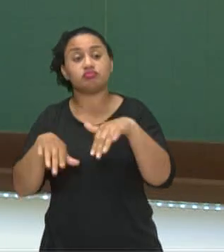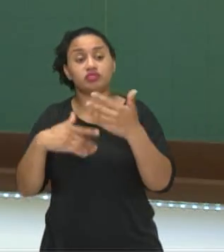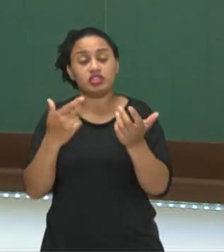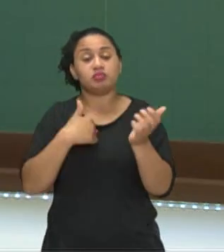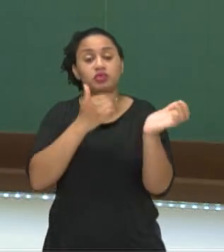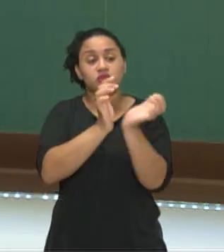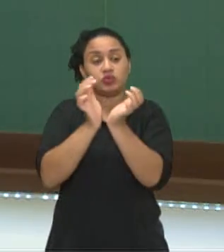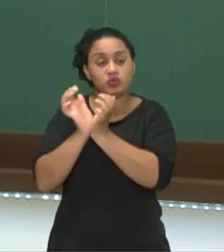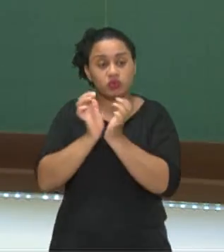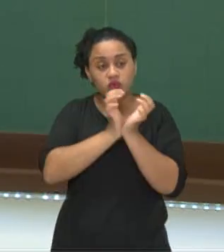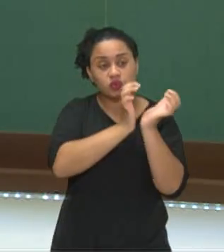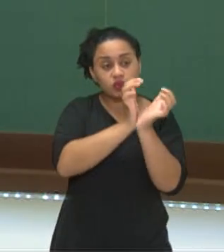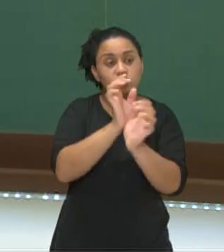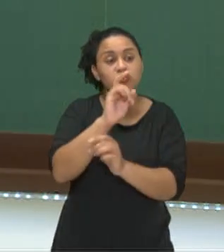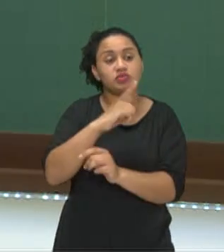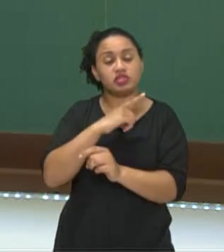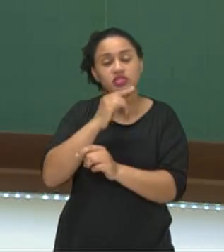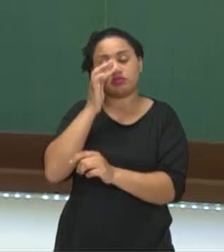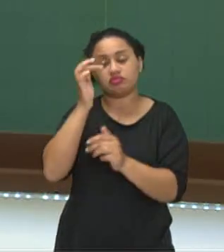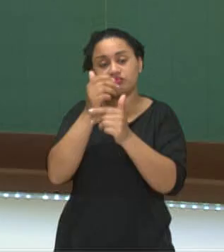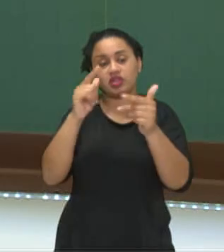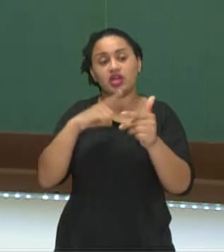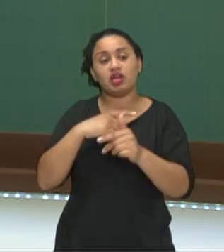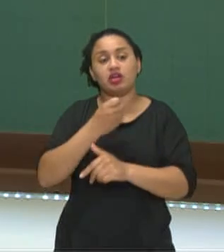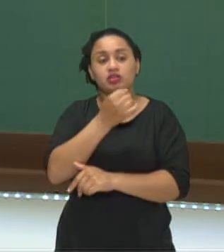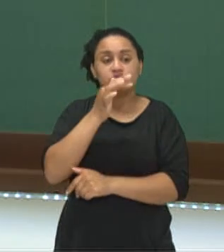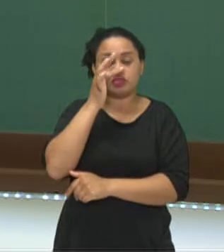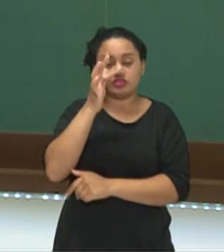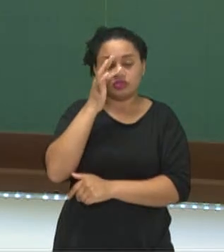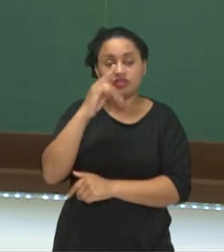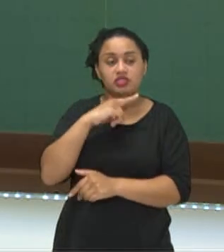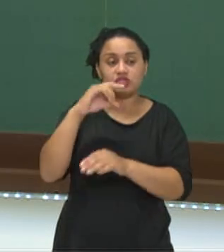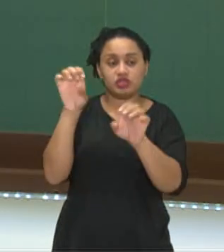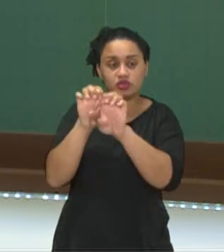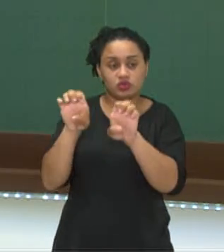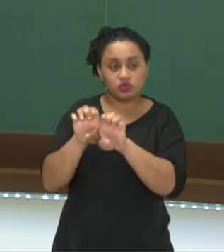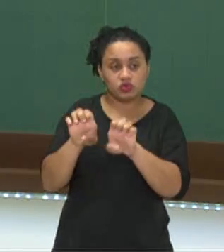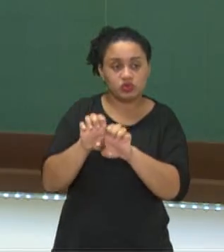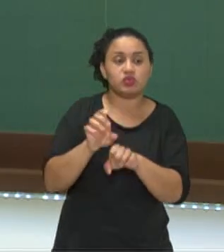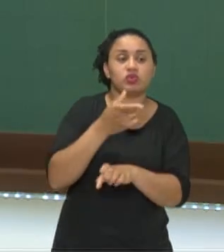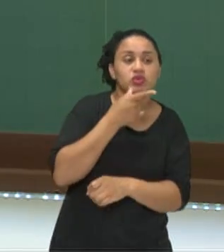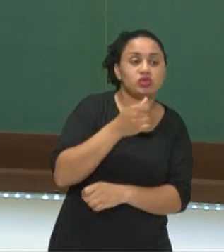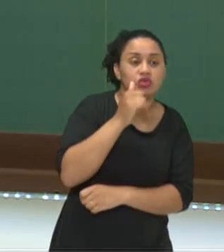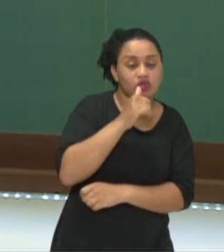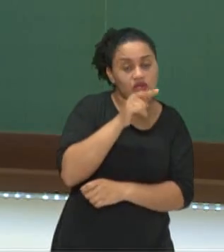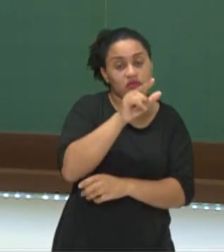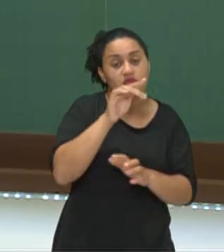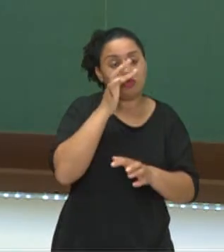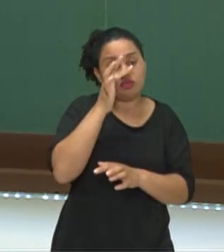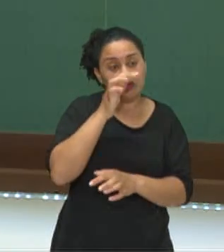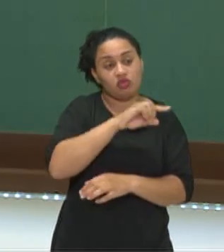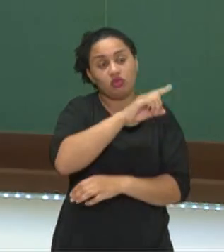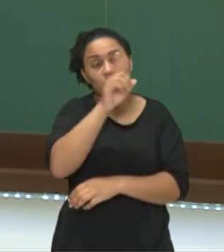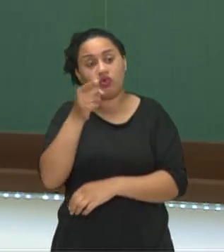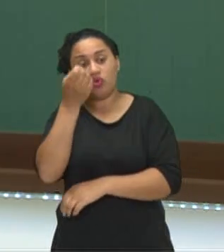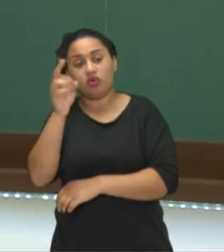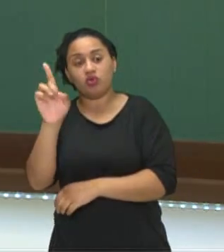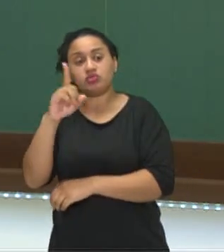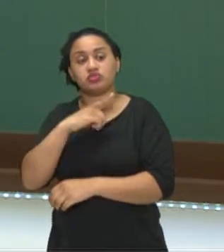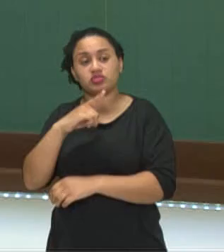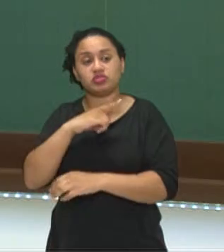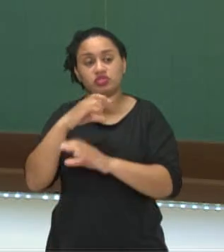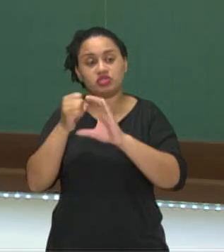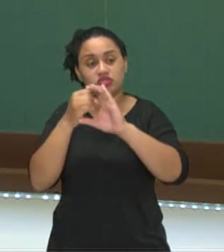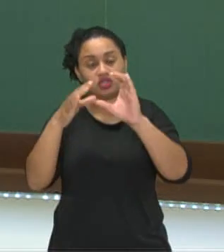dos monóicos, como no caso das plantas, flores que têm estruturas masculinas e femininas na mesma flor, e plantas que vão